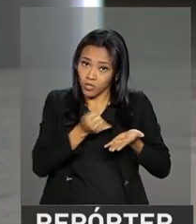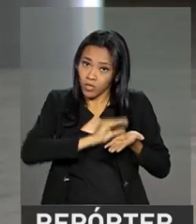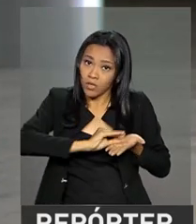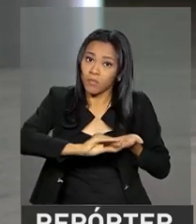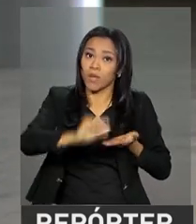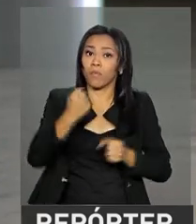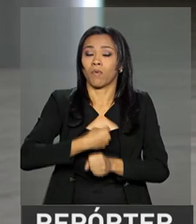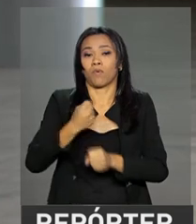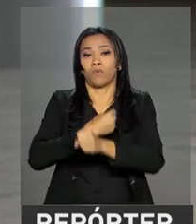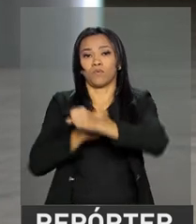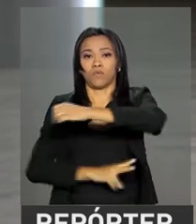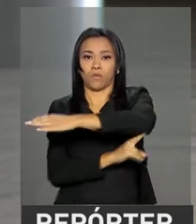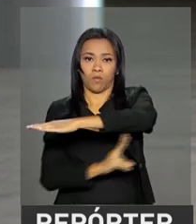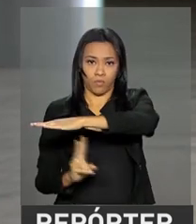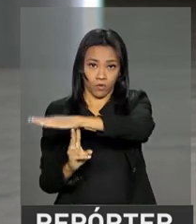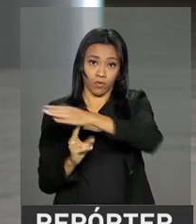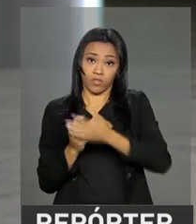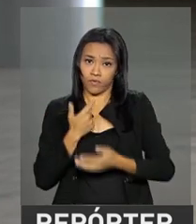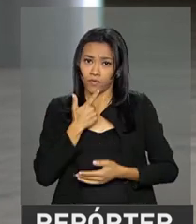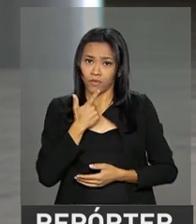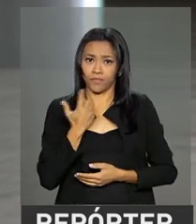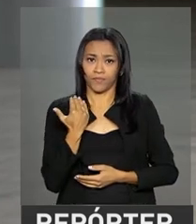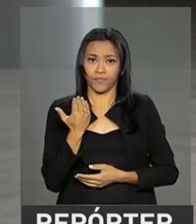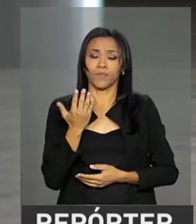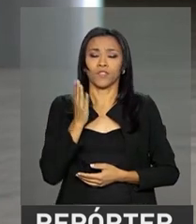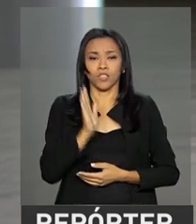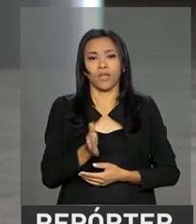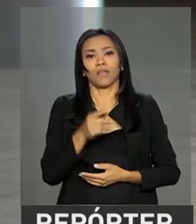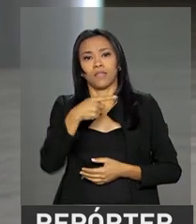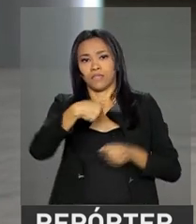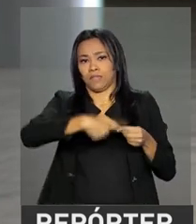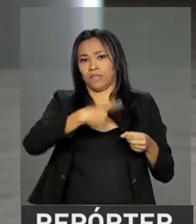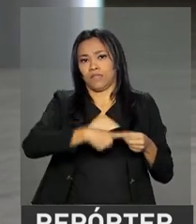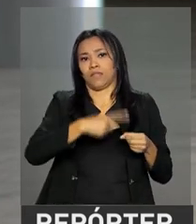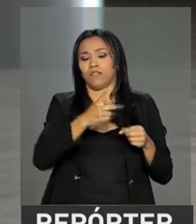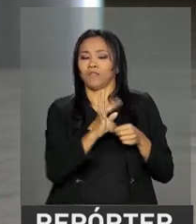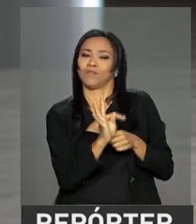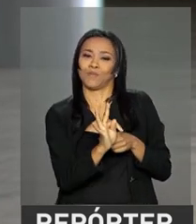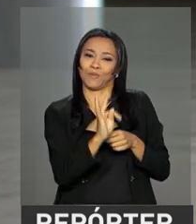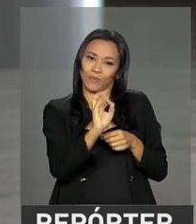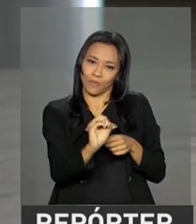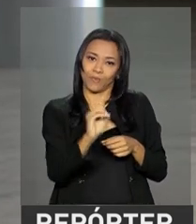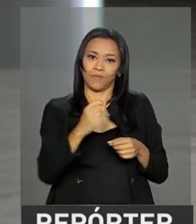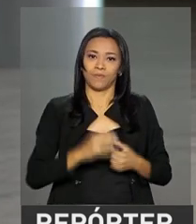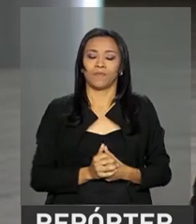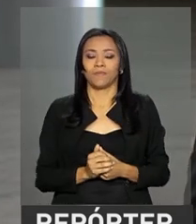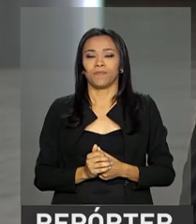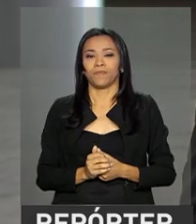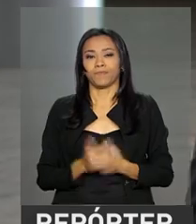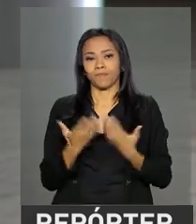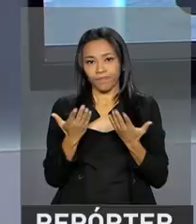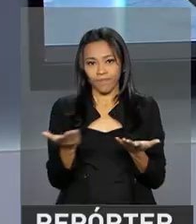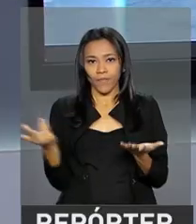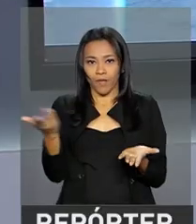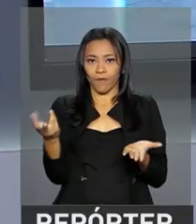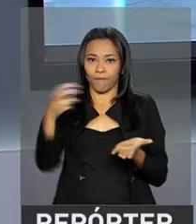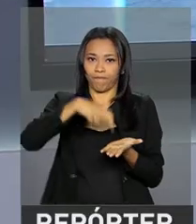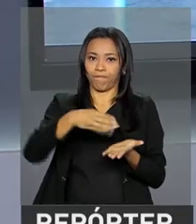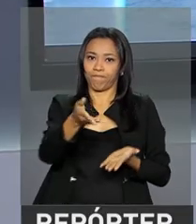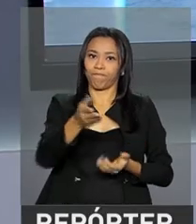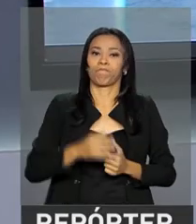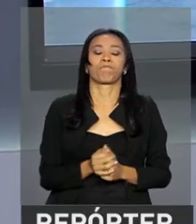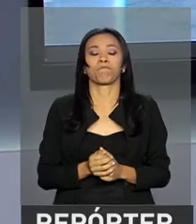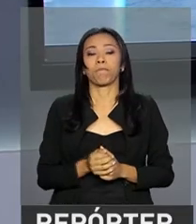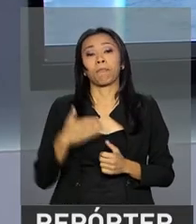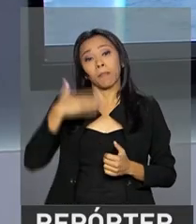construção dessa ponte isso aconteceu agora linha em xambioá no tocantins carol volto com você no estúdio